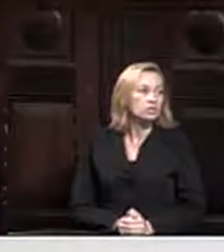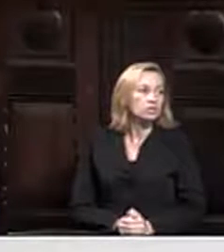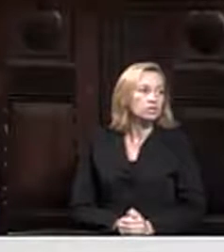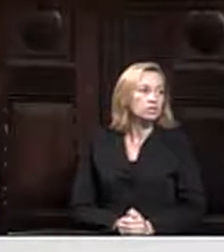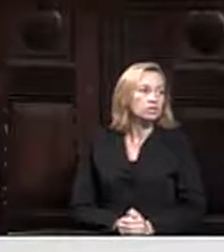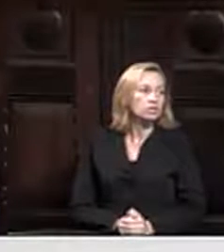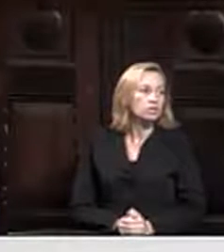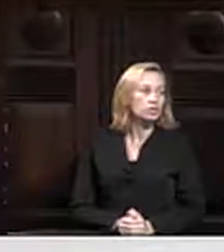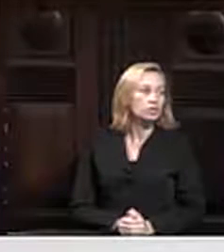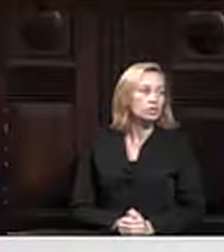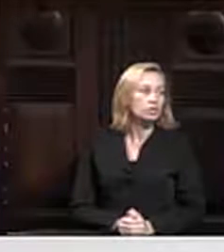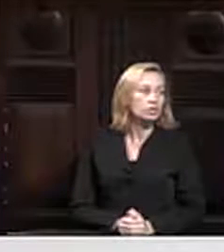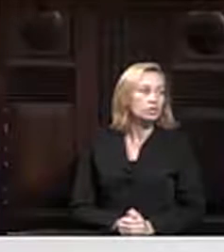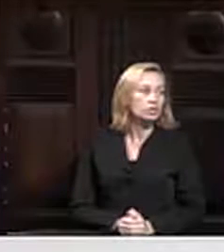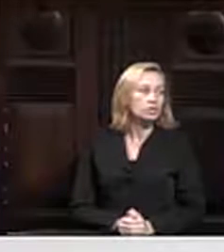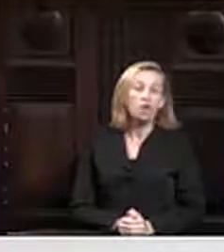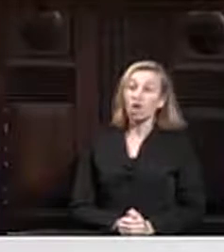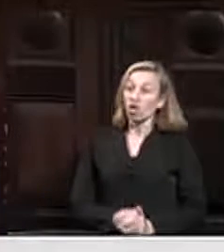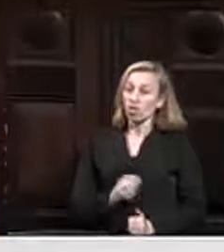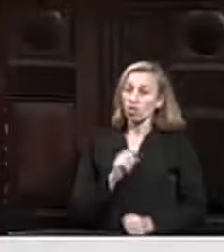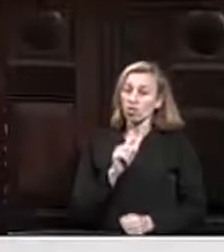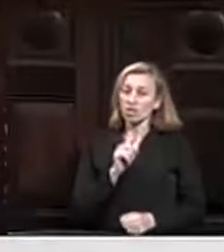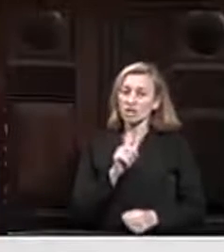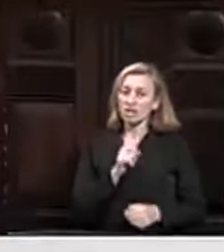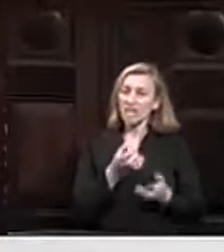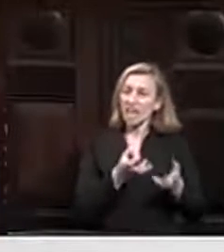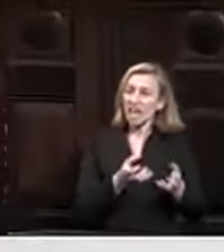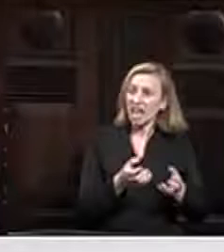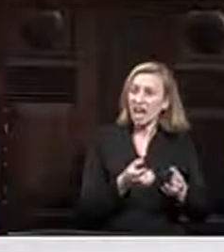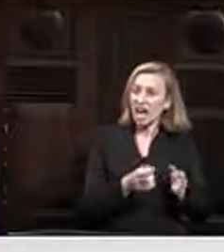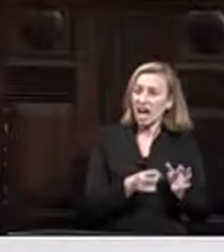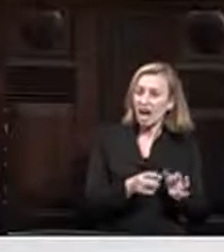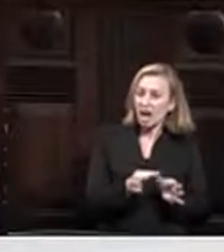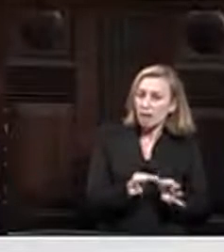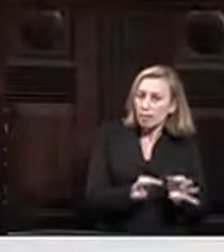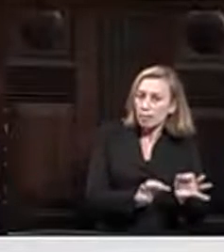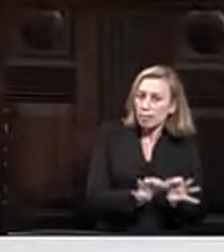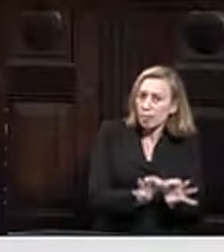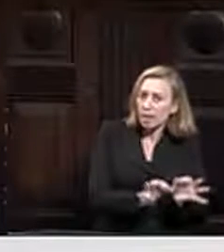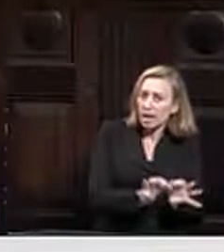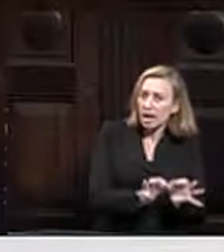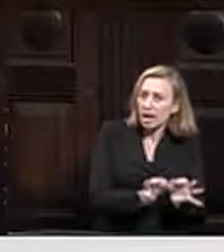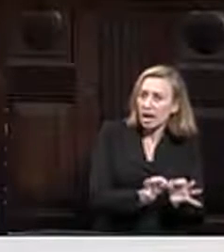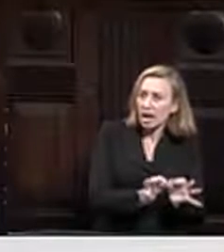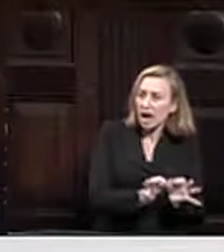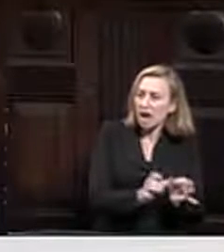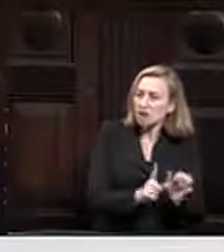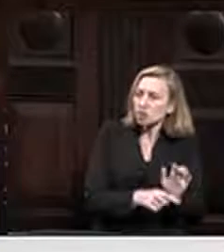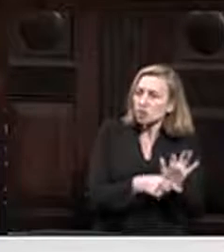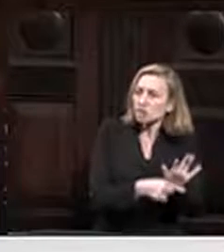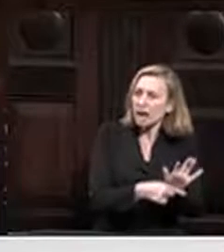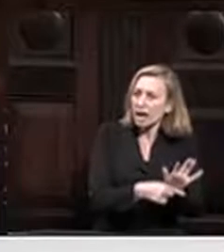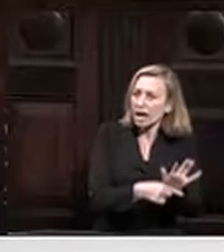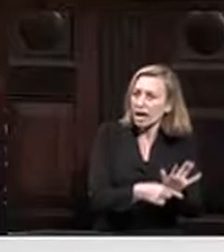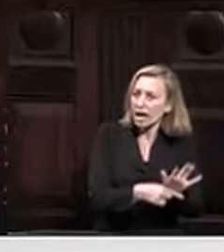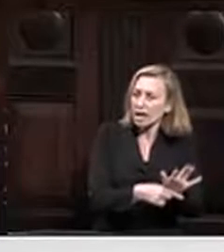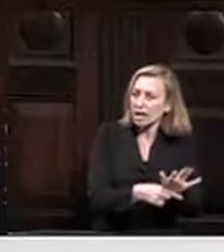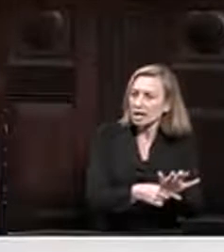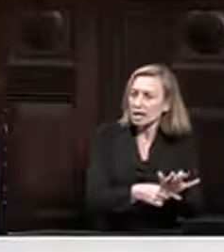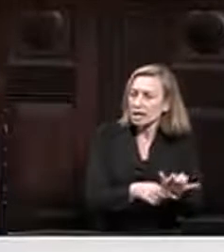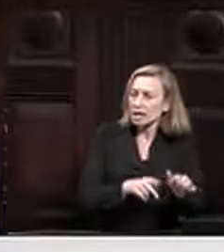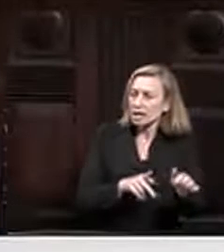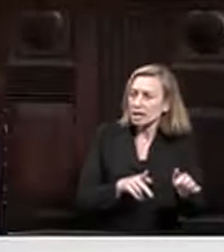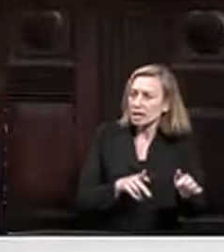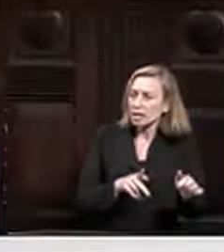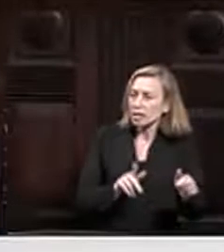descobrindo um santo para tentar cobrir o outro que não vai cobrir. Não vai conseguir. E eu digo isso,